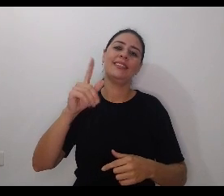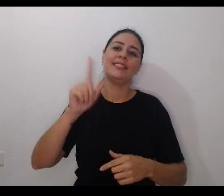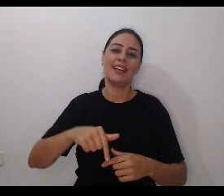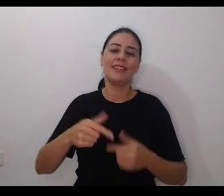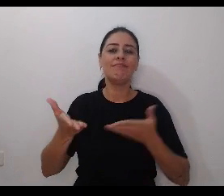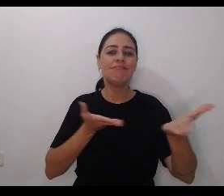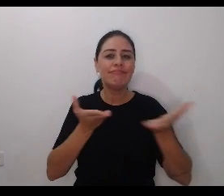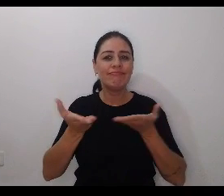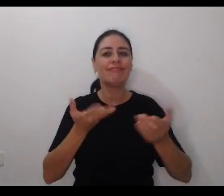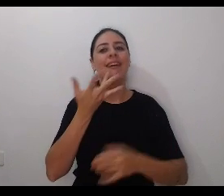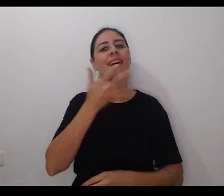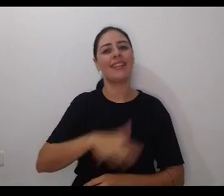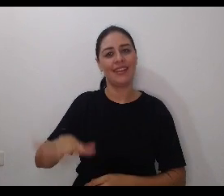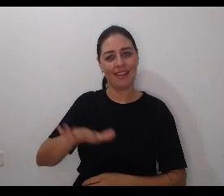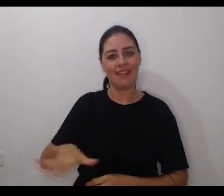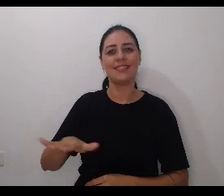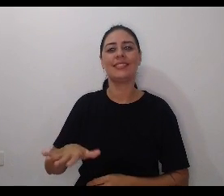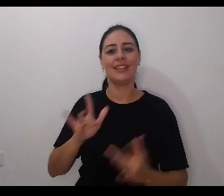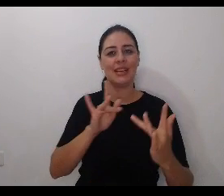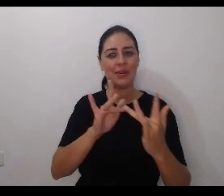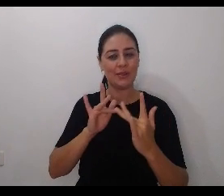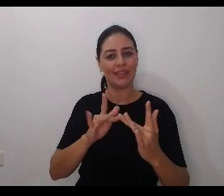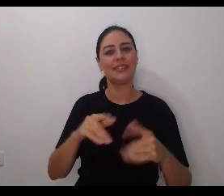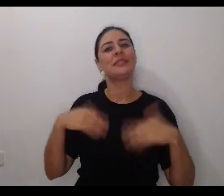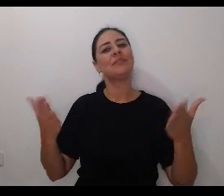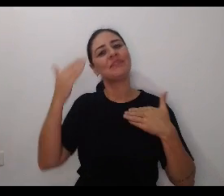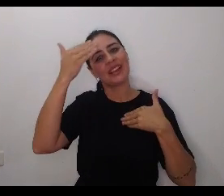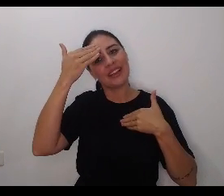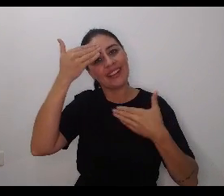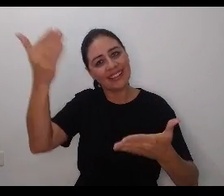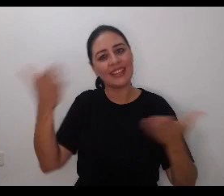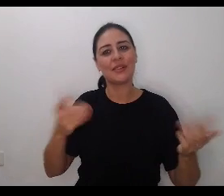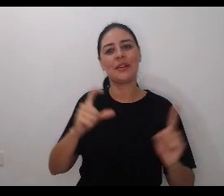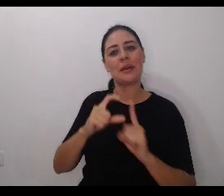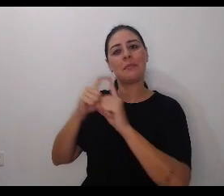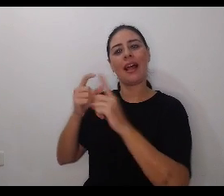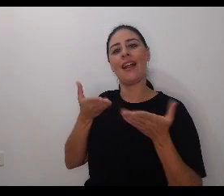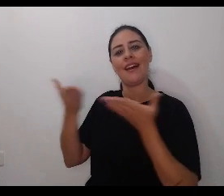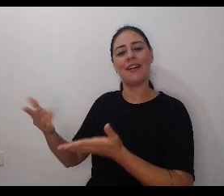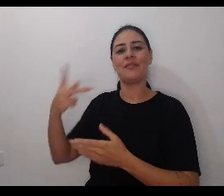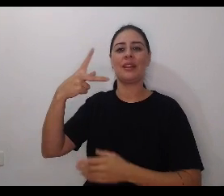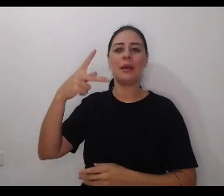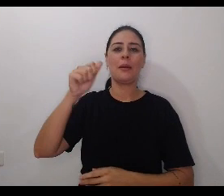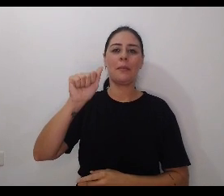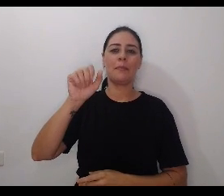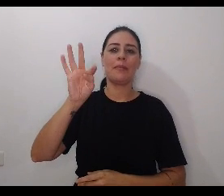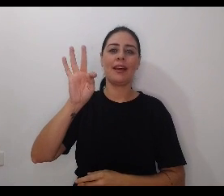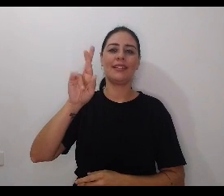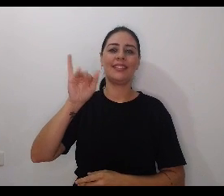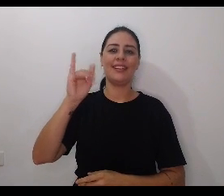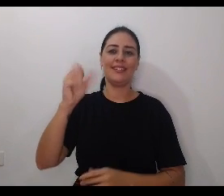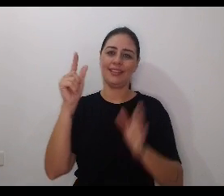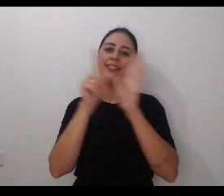e justamente por isso que a gente está proporcionando esses momentos para que a gente possa acertar mais, ser mais